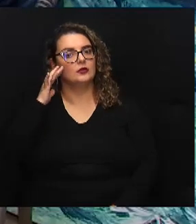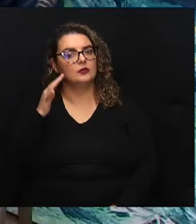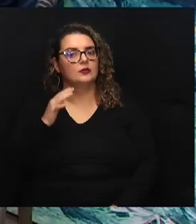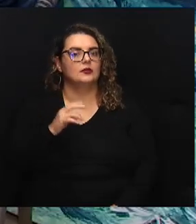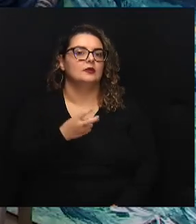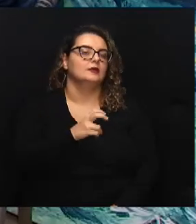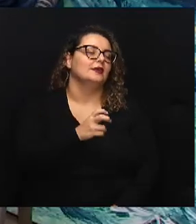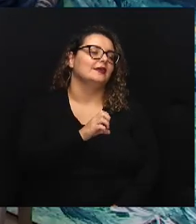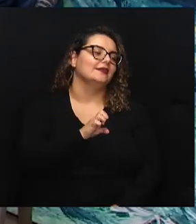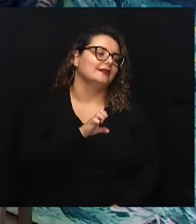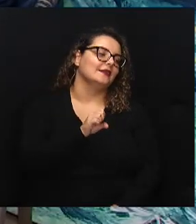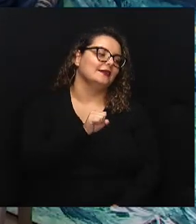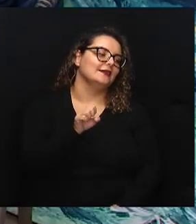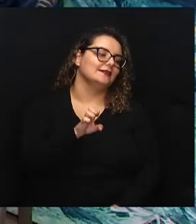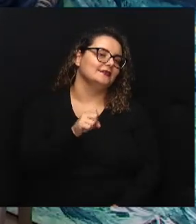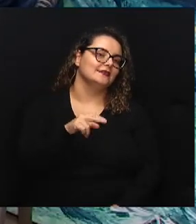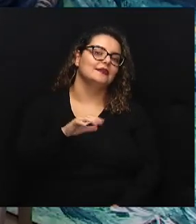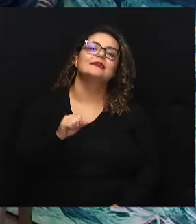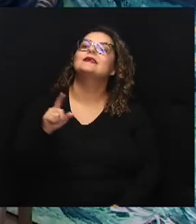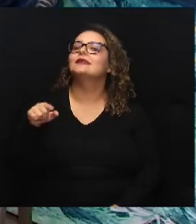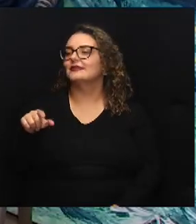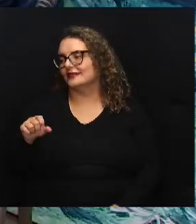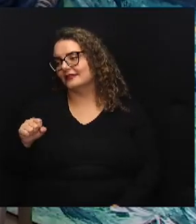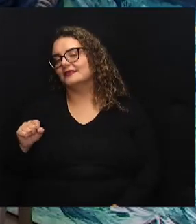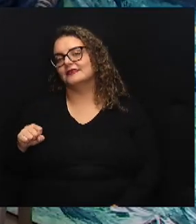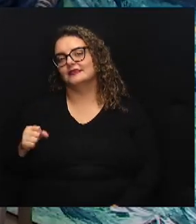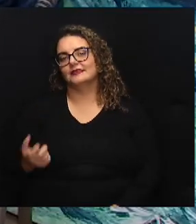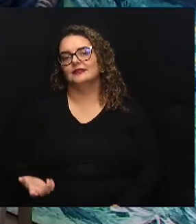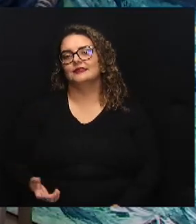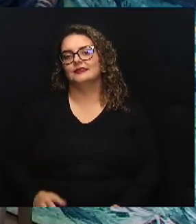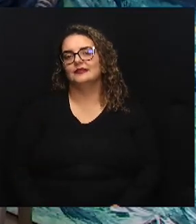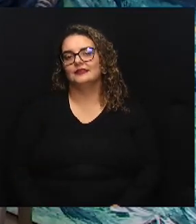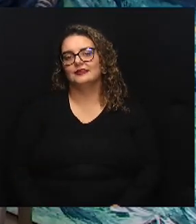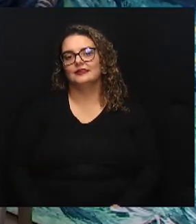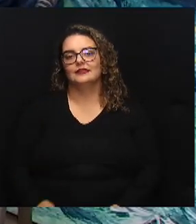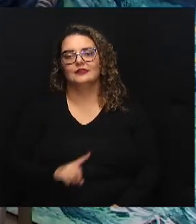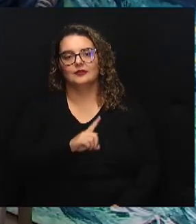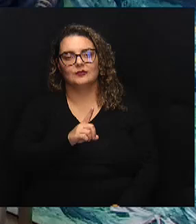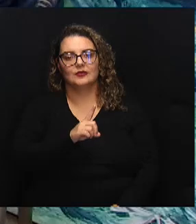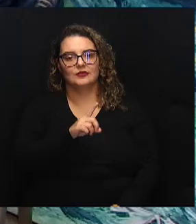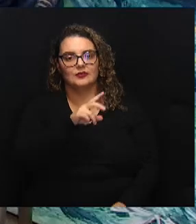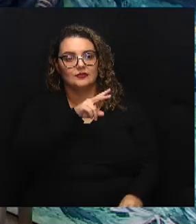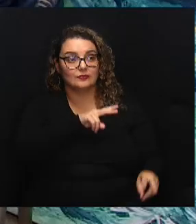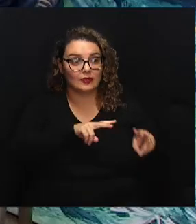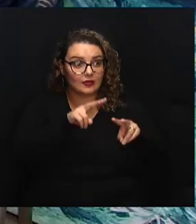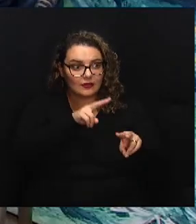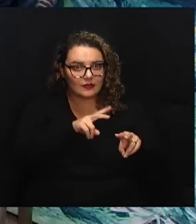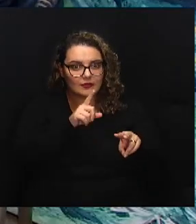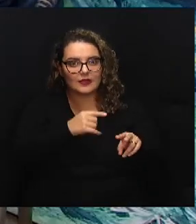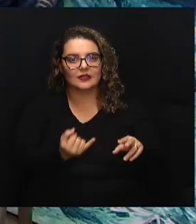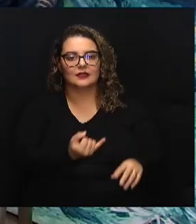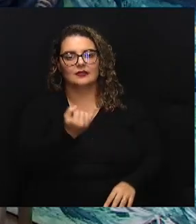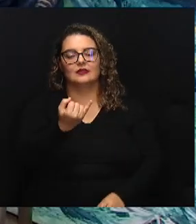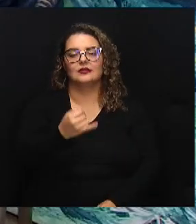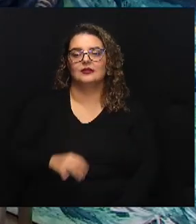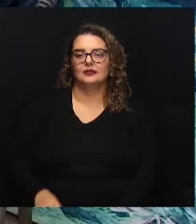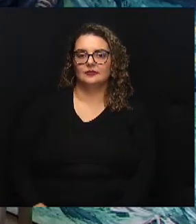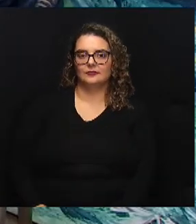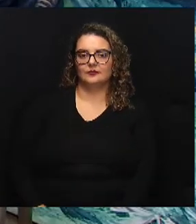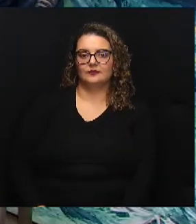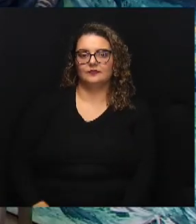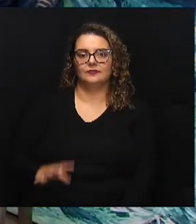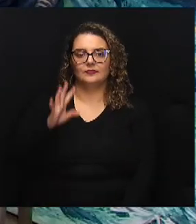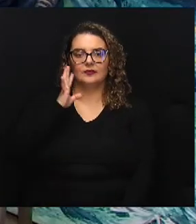quintessência. Na quintessência, é isso mesmo. Não é? É uma coisa que não é palpável, mas que é essencial, né? Que